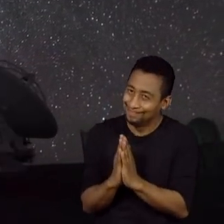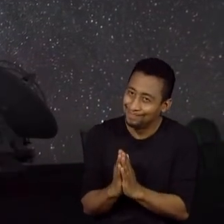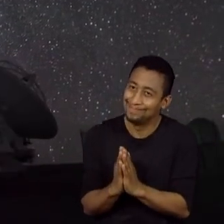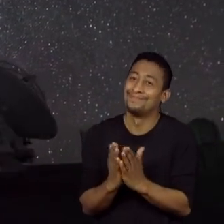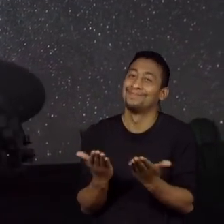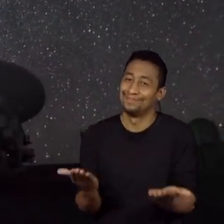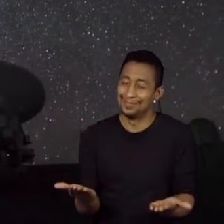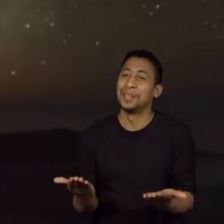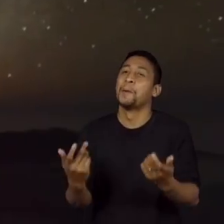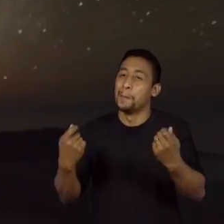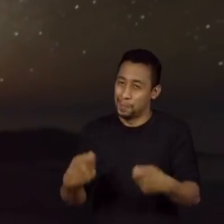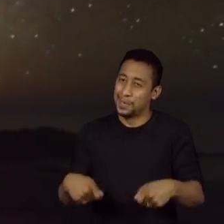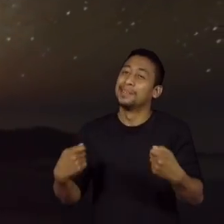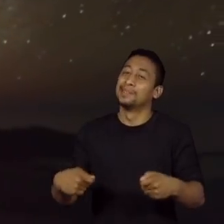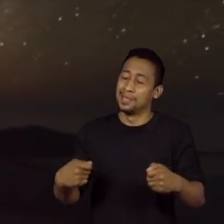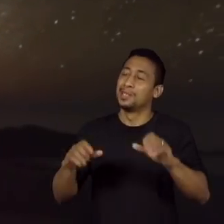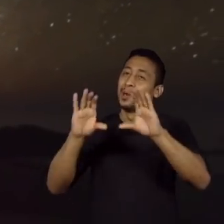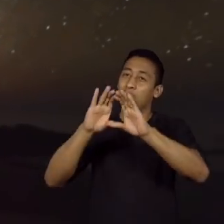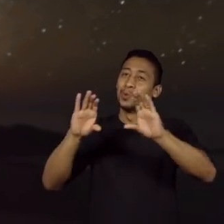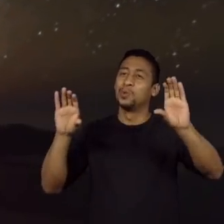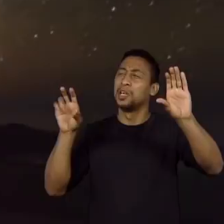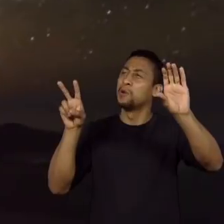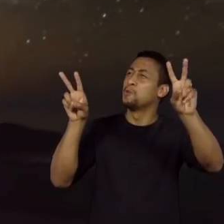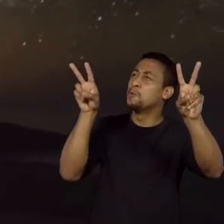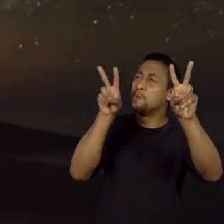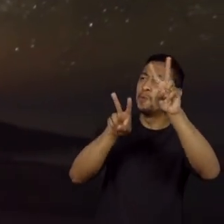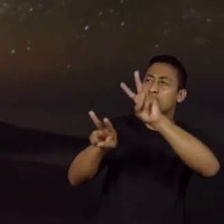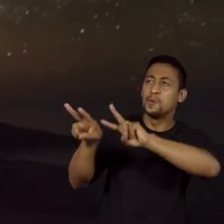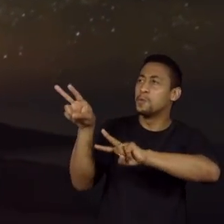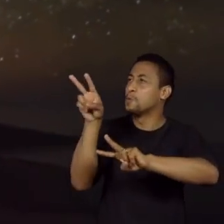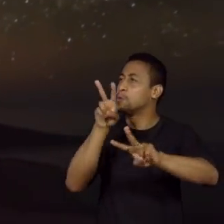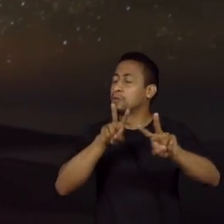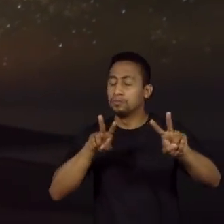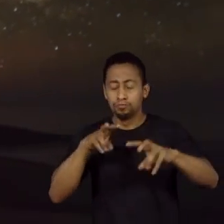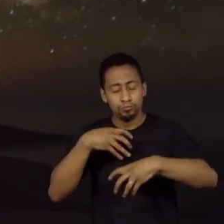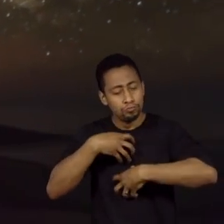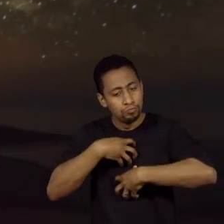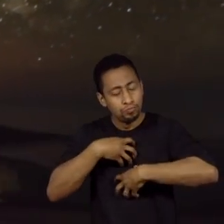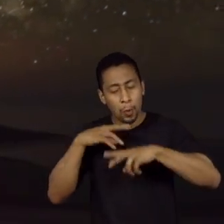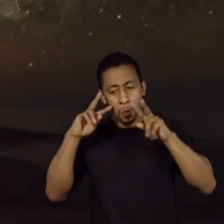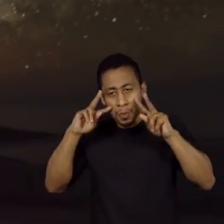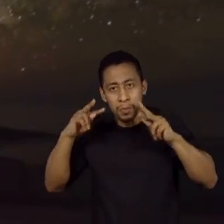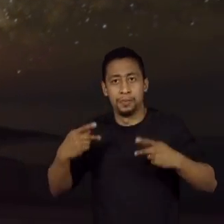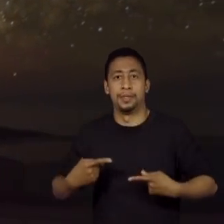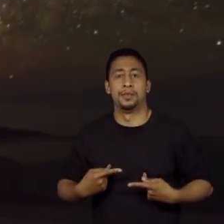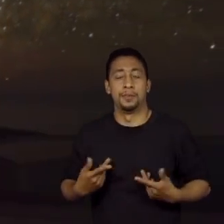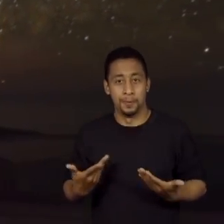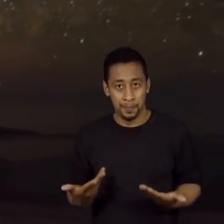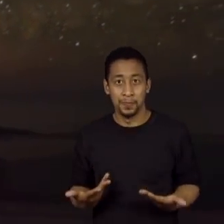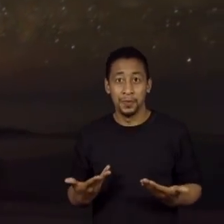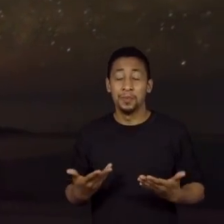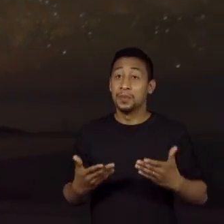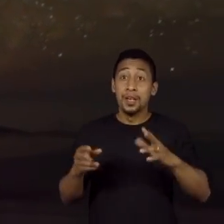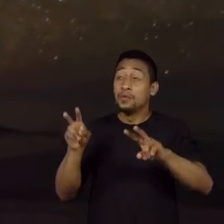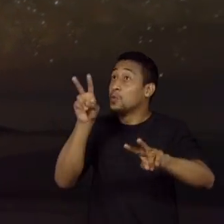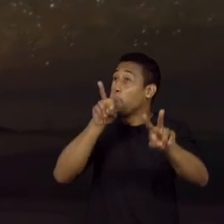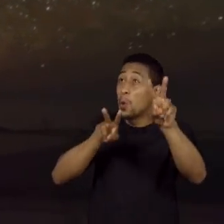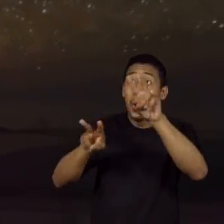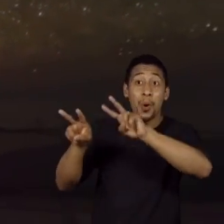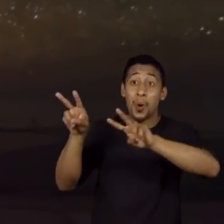algumas coisas parecidas. Principalmente atualmente. Nossa, na hora que você olha esse urbano,